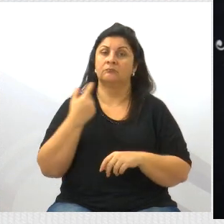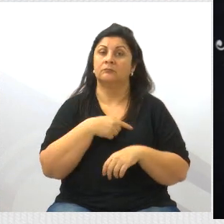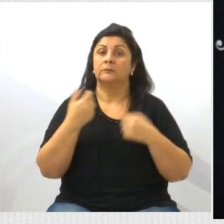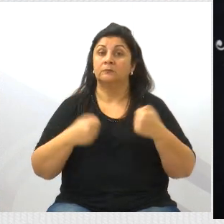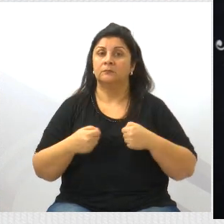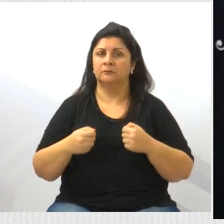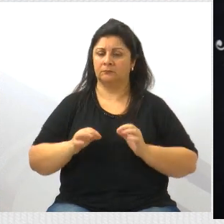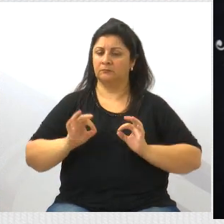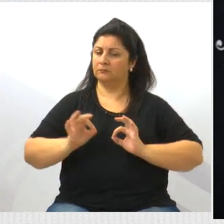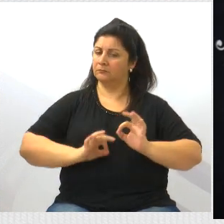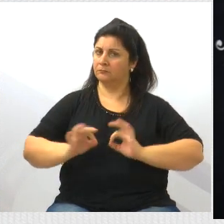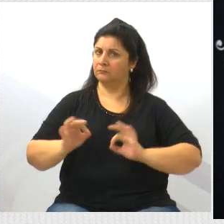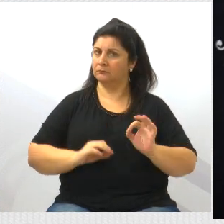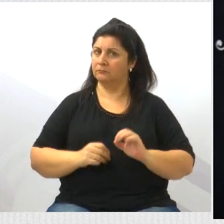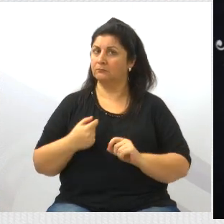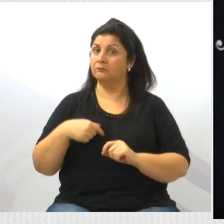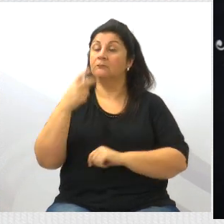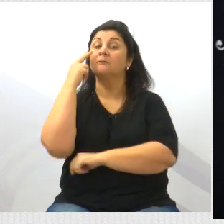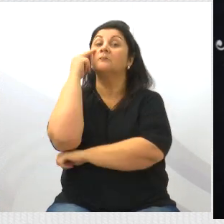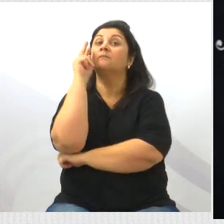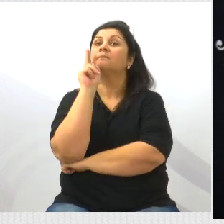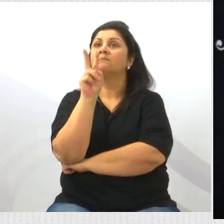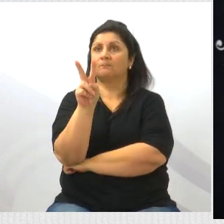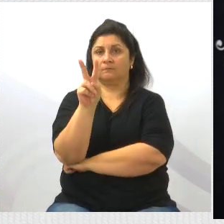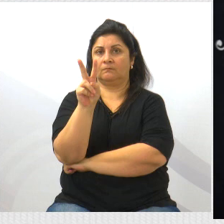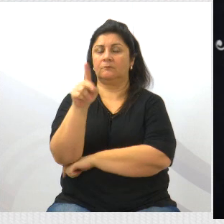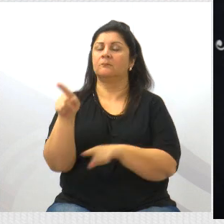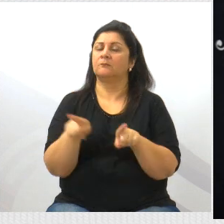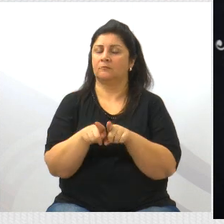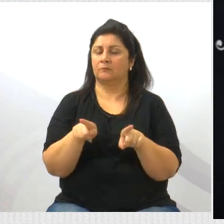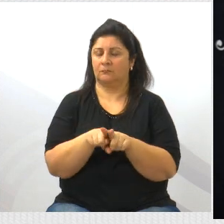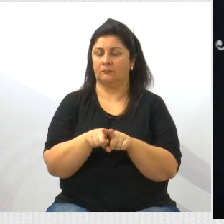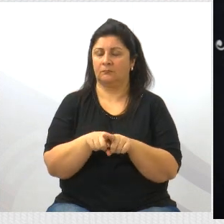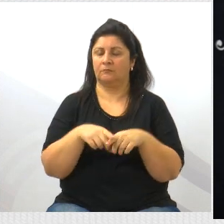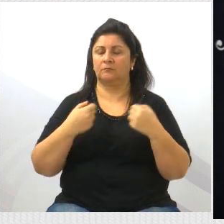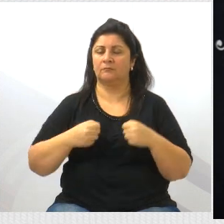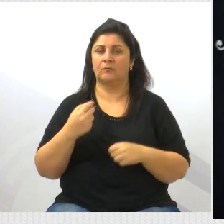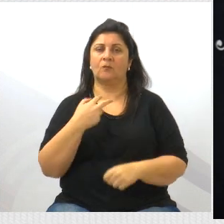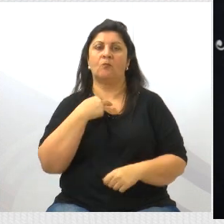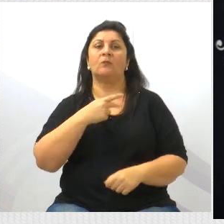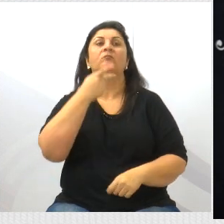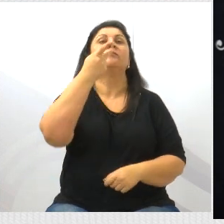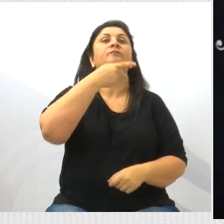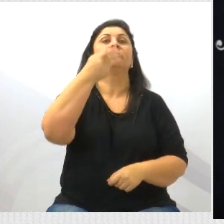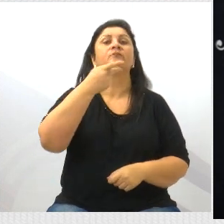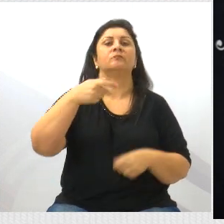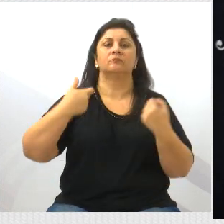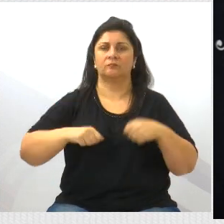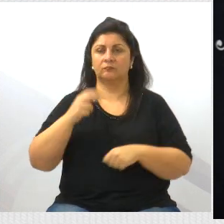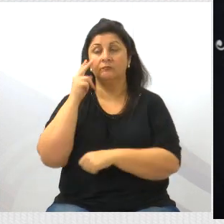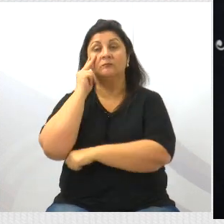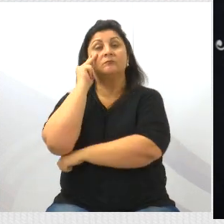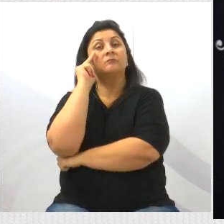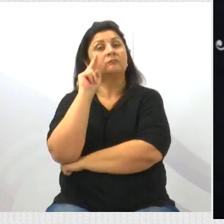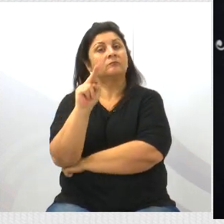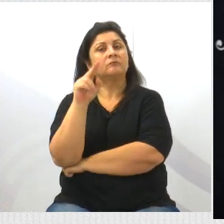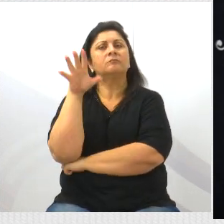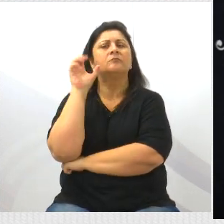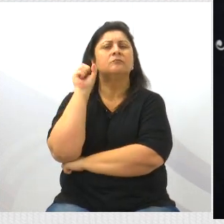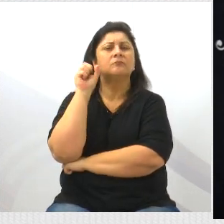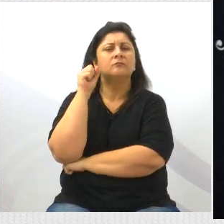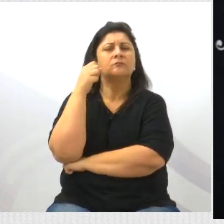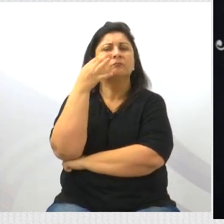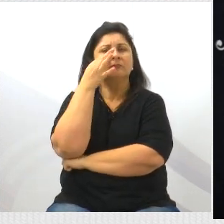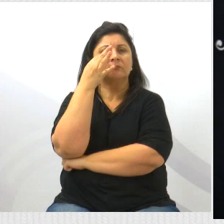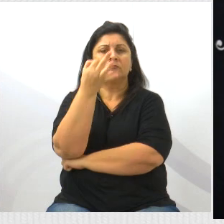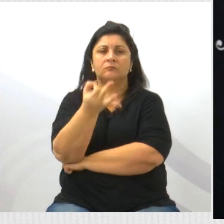muito preparado para ouvir, né? Quem faz parte do conselho precisa muito desenvolver esse talento da escuta,